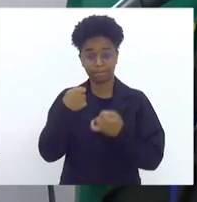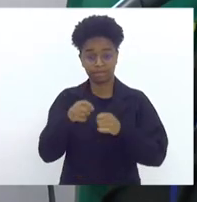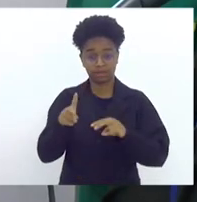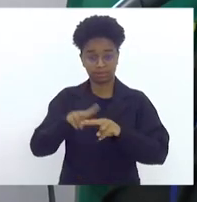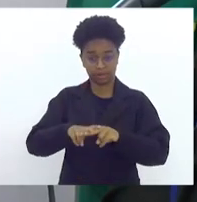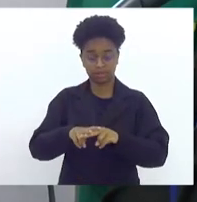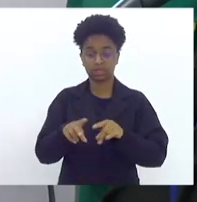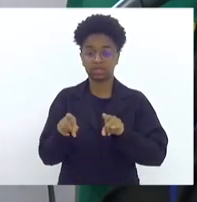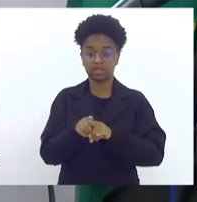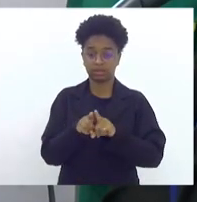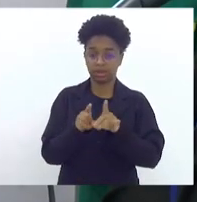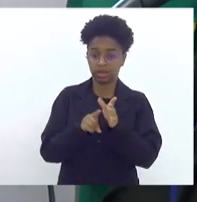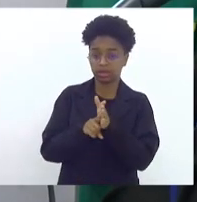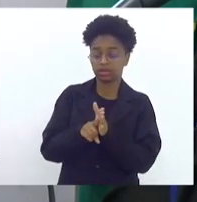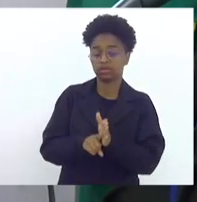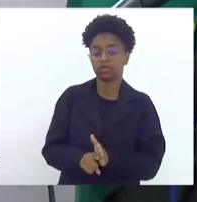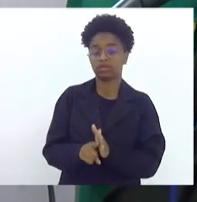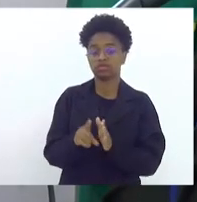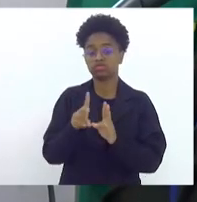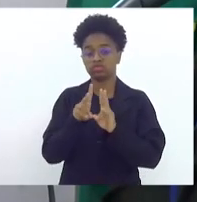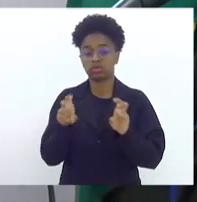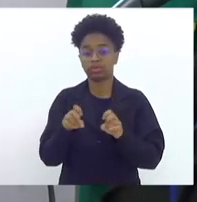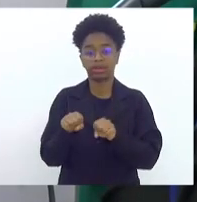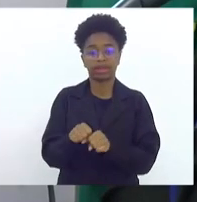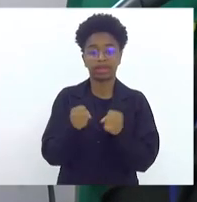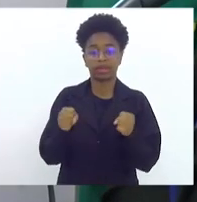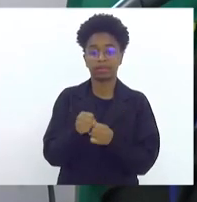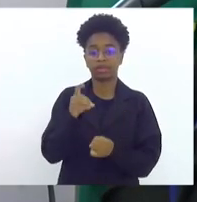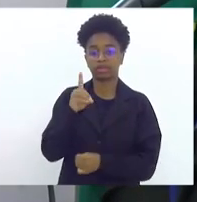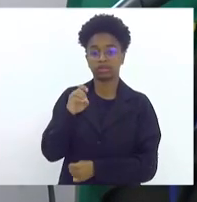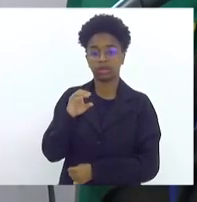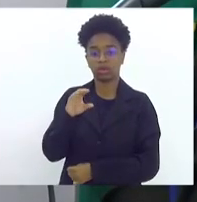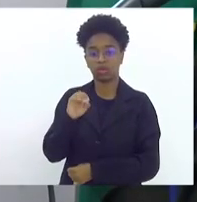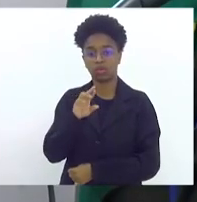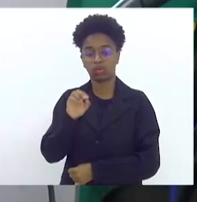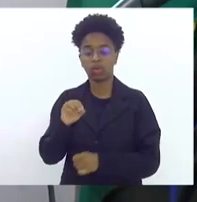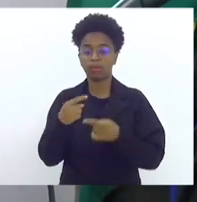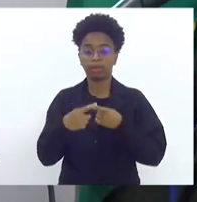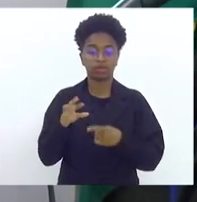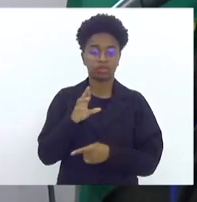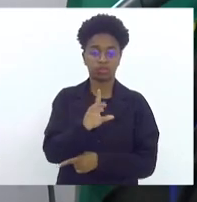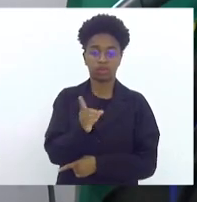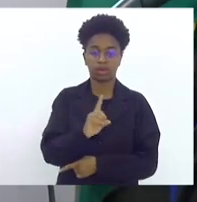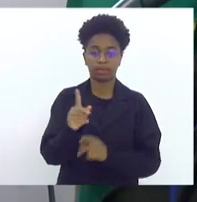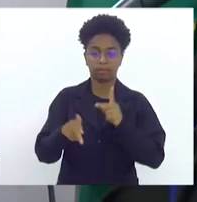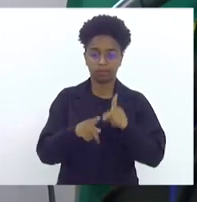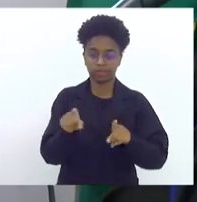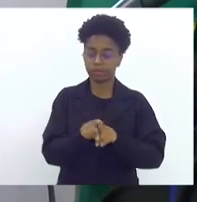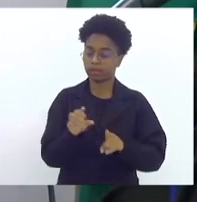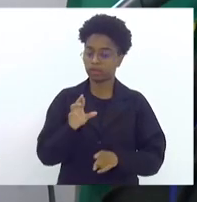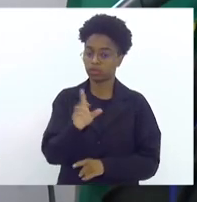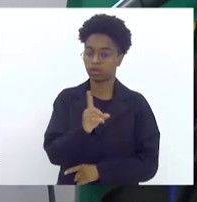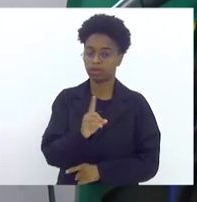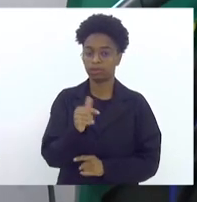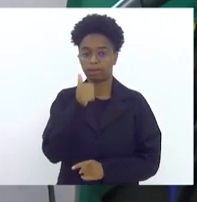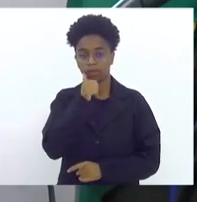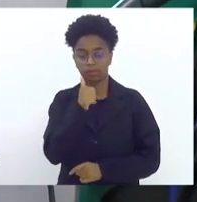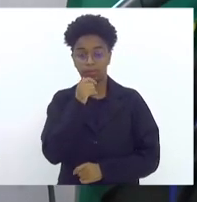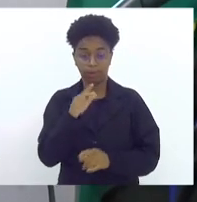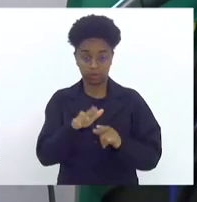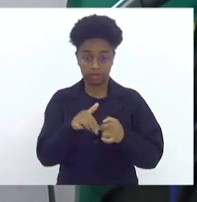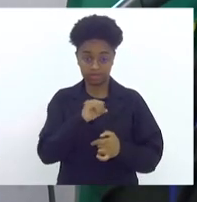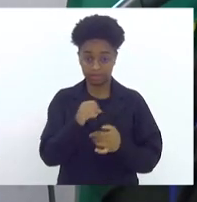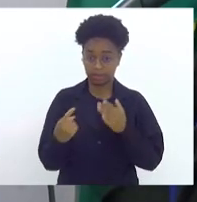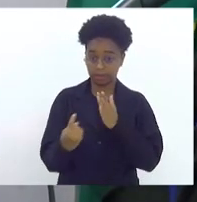e com uma investigação de quebra de decoro porque não representa o povo muito menos as mulheres e finaliza com o seguinte por isso se você me perguntou